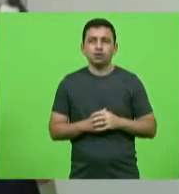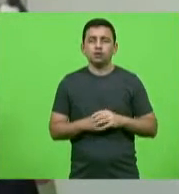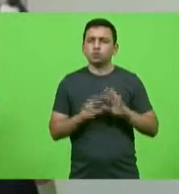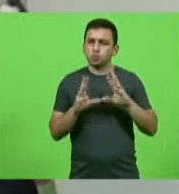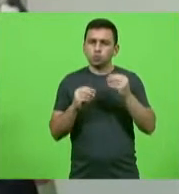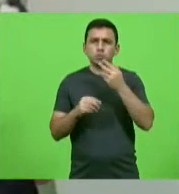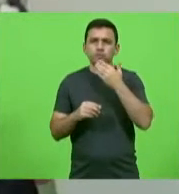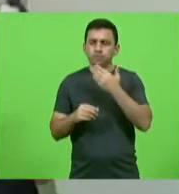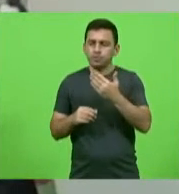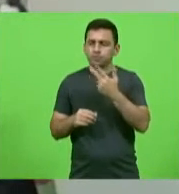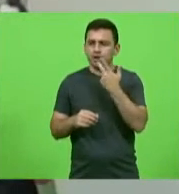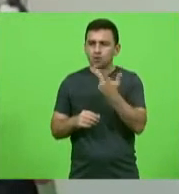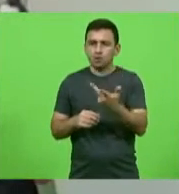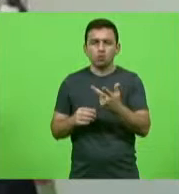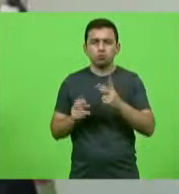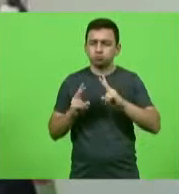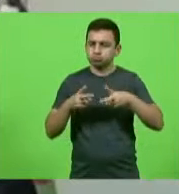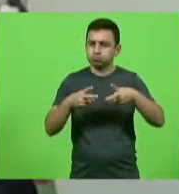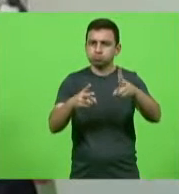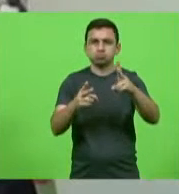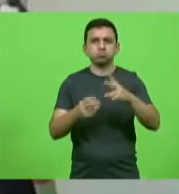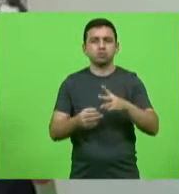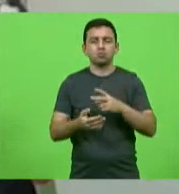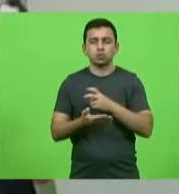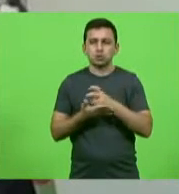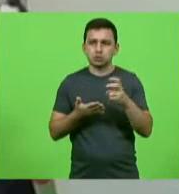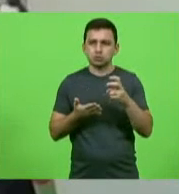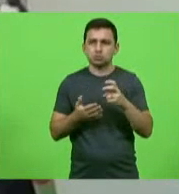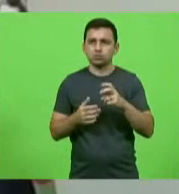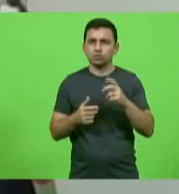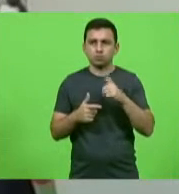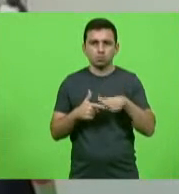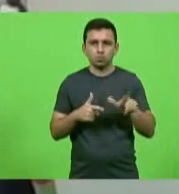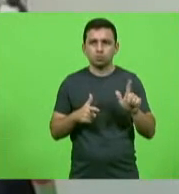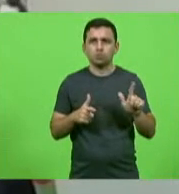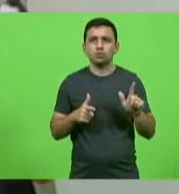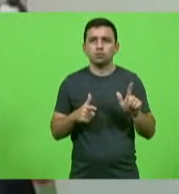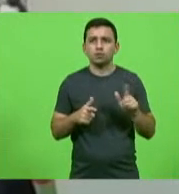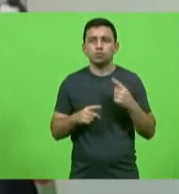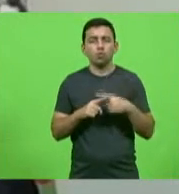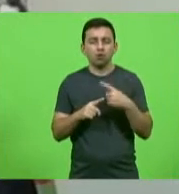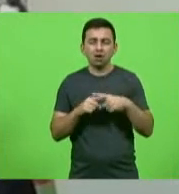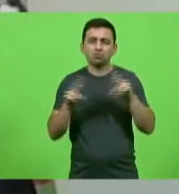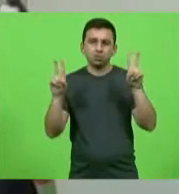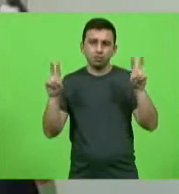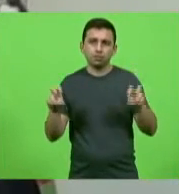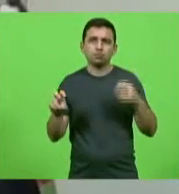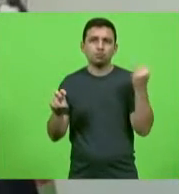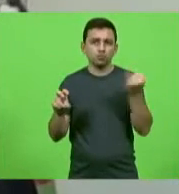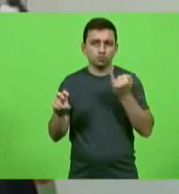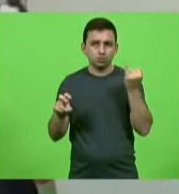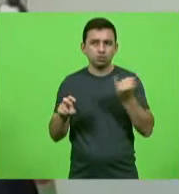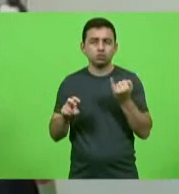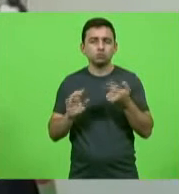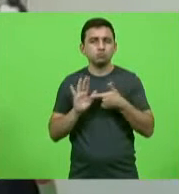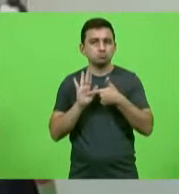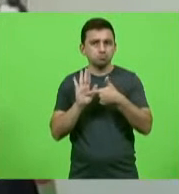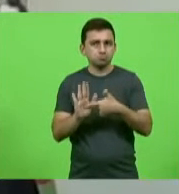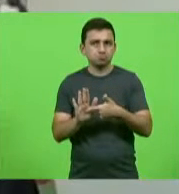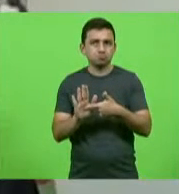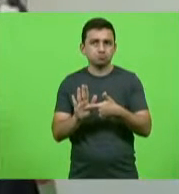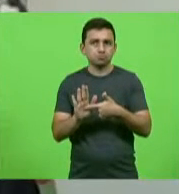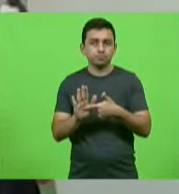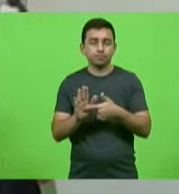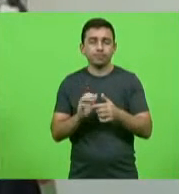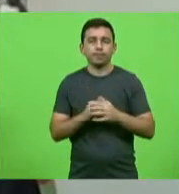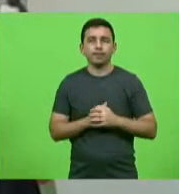manifestaram-se pelo prosseguimento do processo, considerando que o compartilhamento da integralidade dos inquéritos é tema atinente à instrução probatória. De